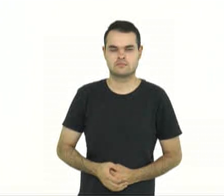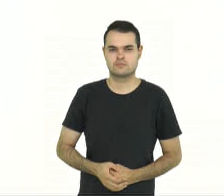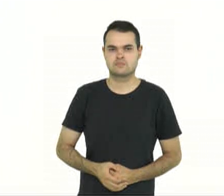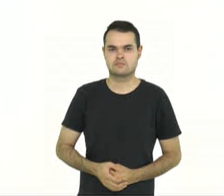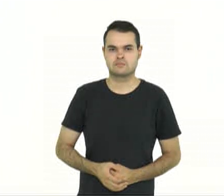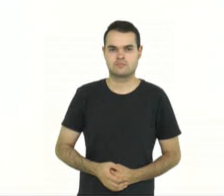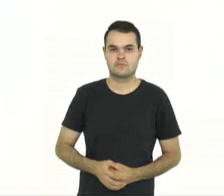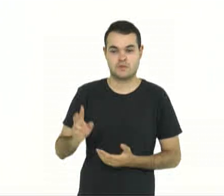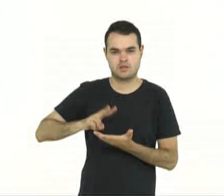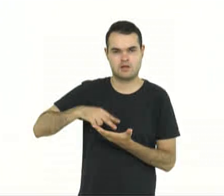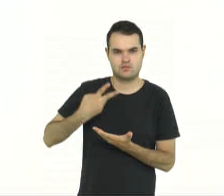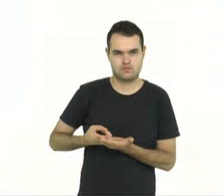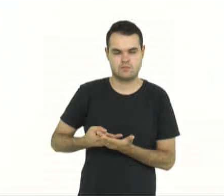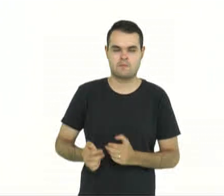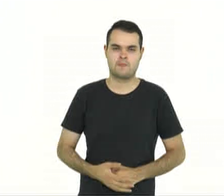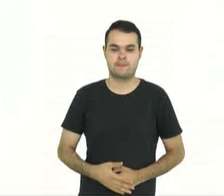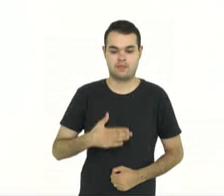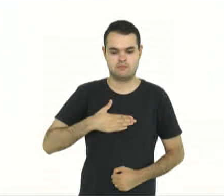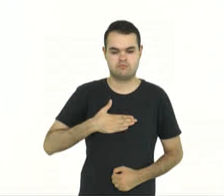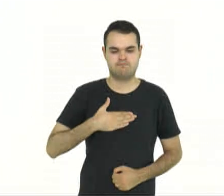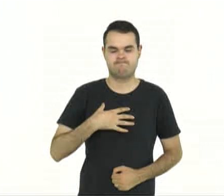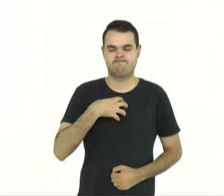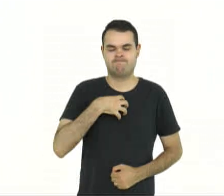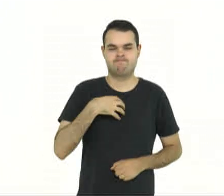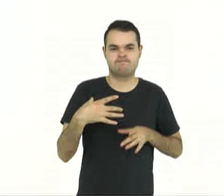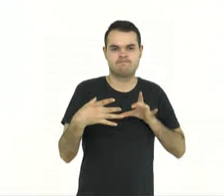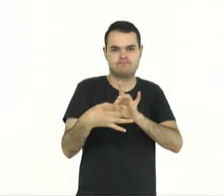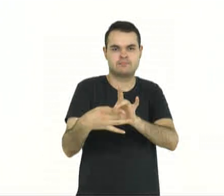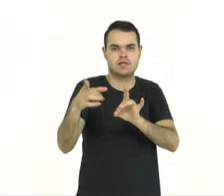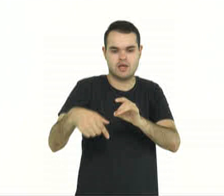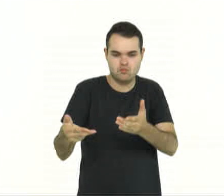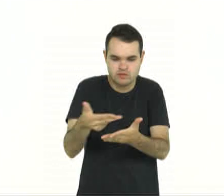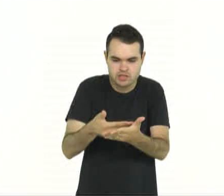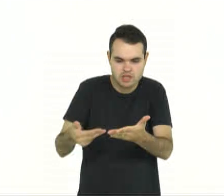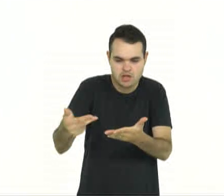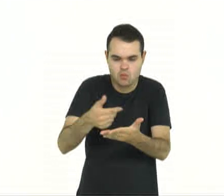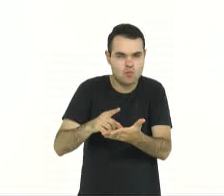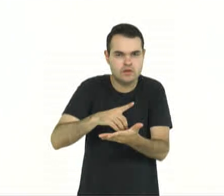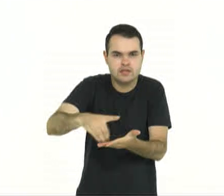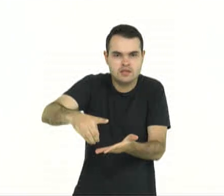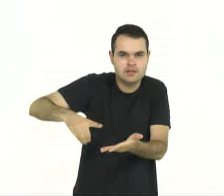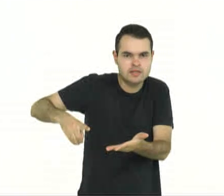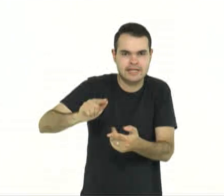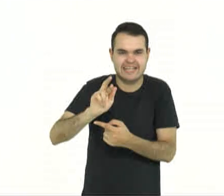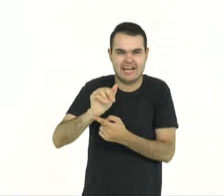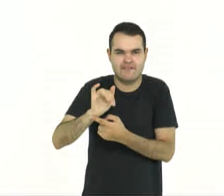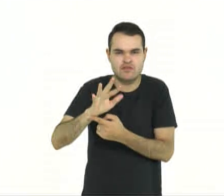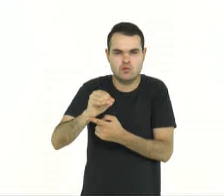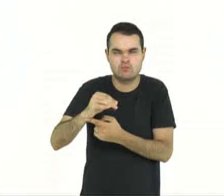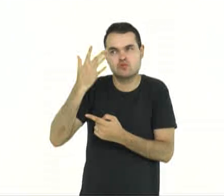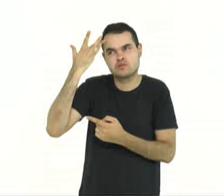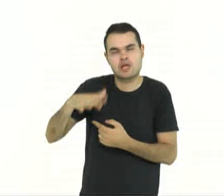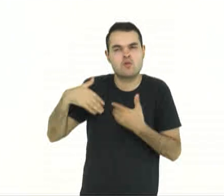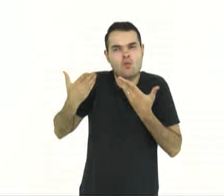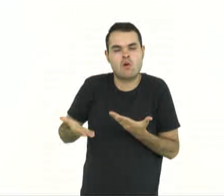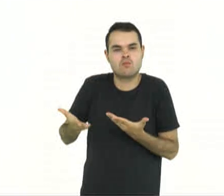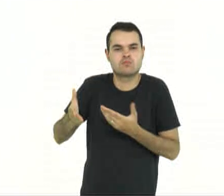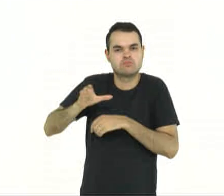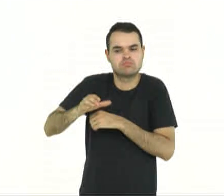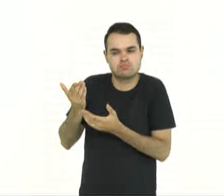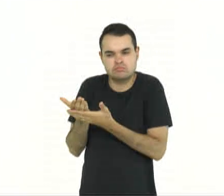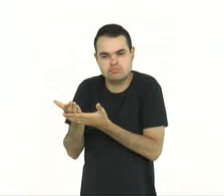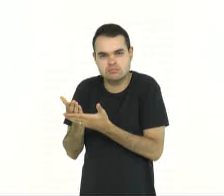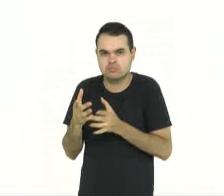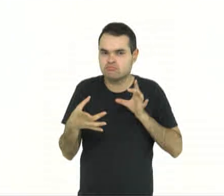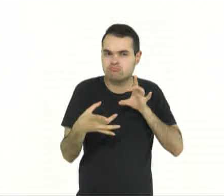arrepentirme después. Minha vocação é o desenho gráfico, mas não sei que profissão vou estudar. Eu gosto do relacionado